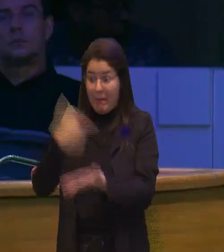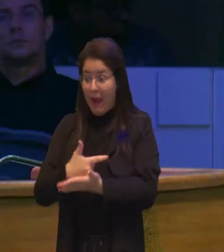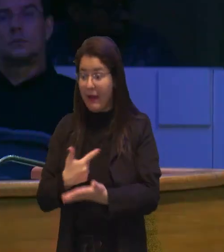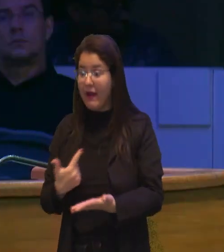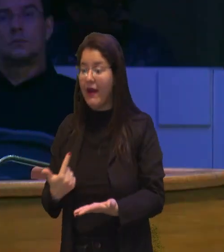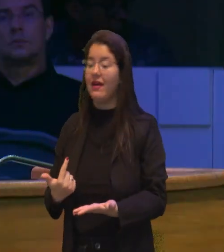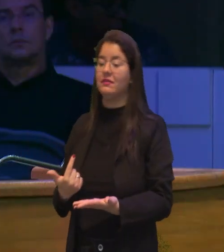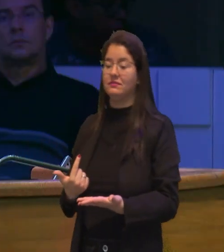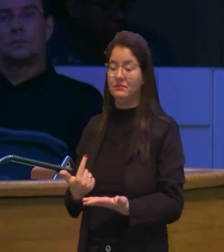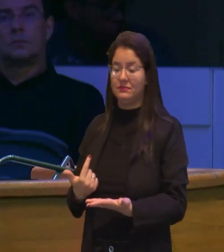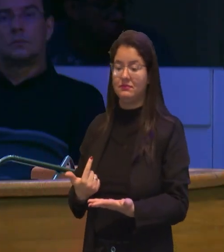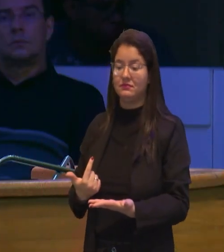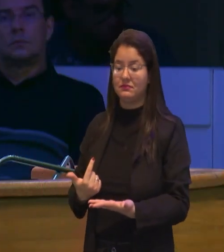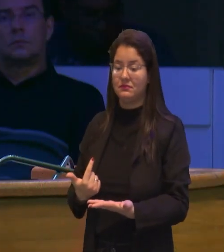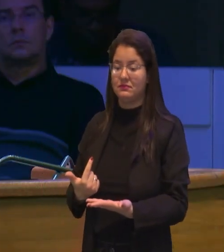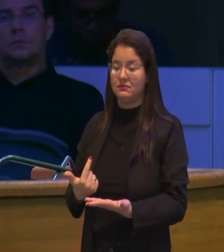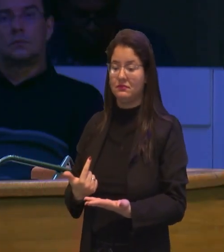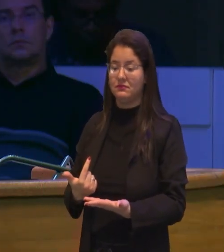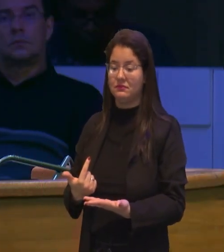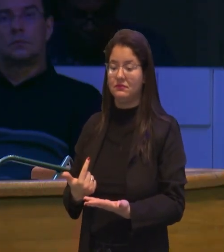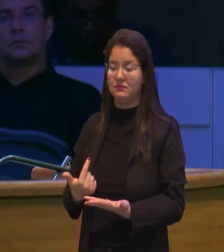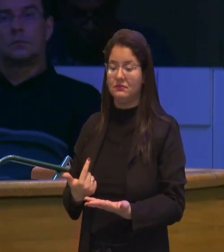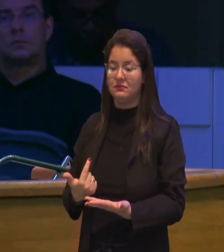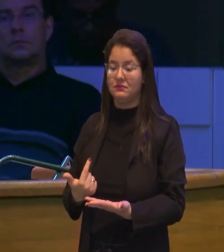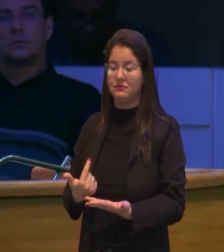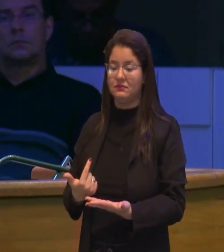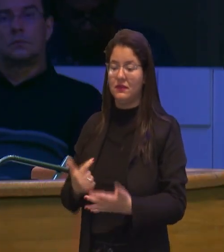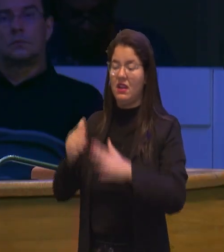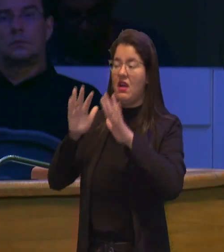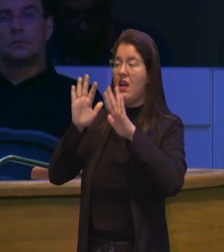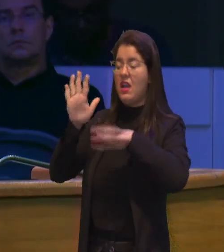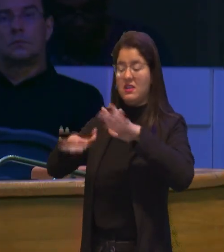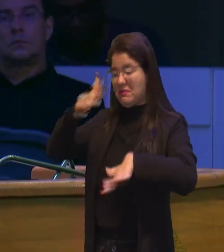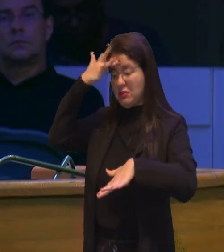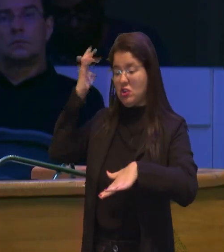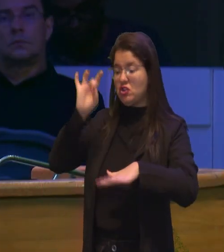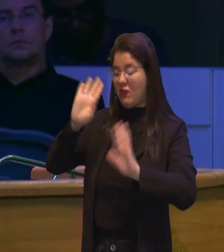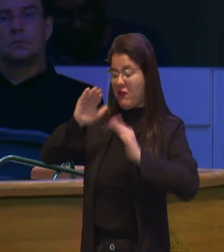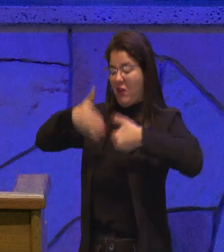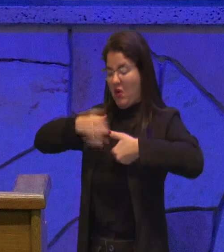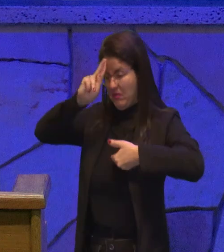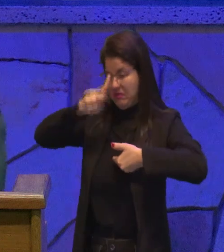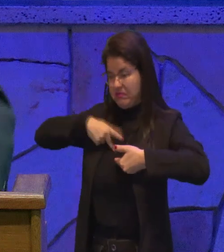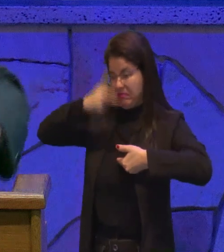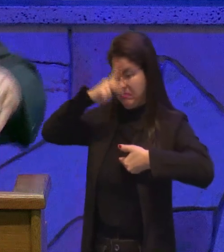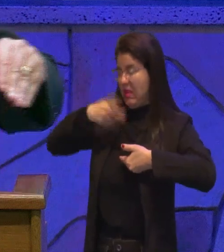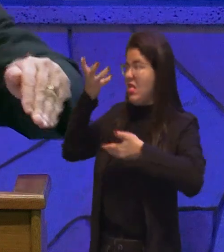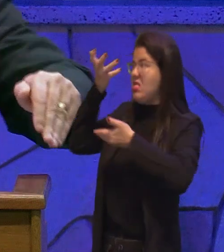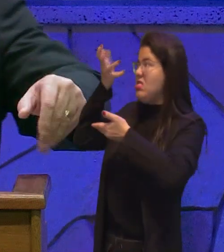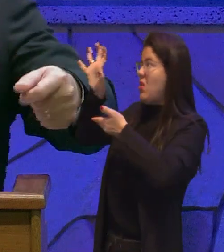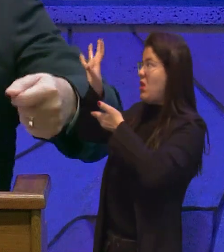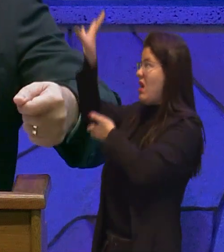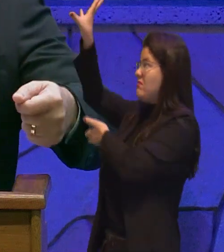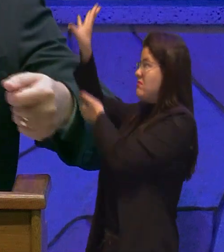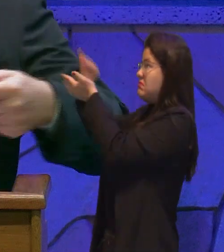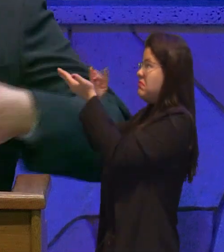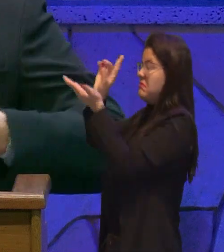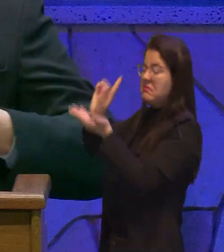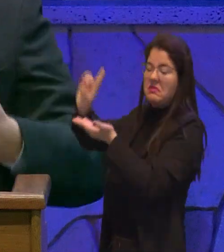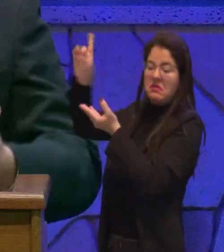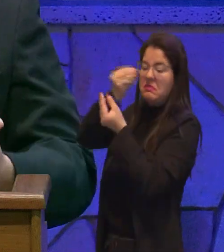E muitas vezes ele não quer receber esta imagem que vem de Deus. E por isso ele centrado na